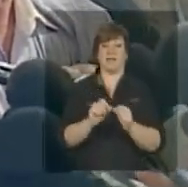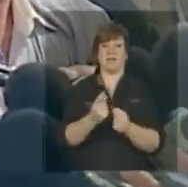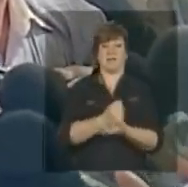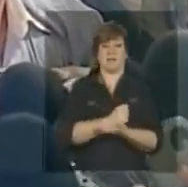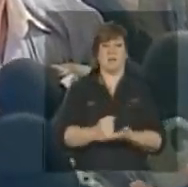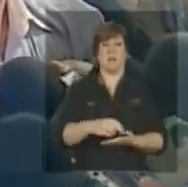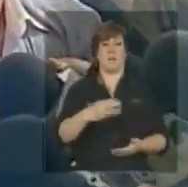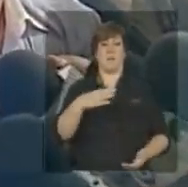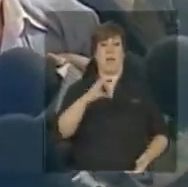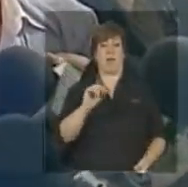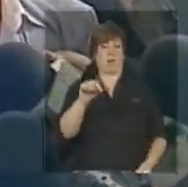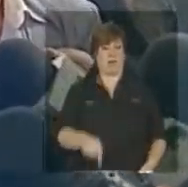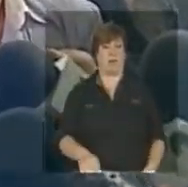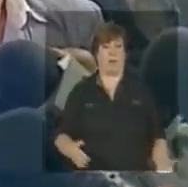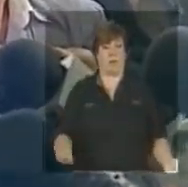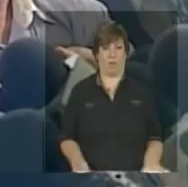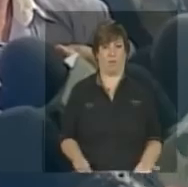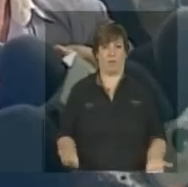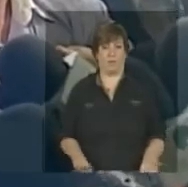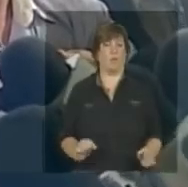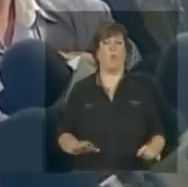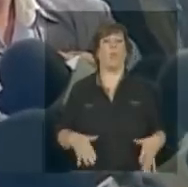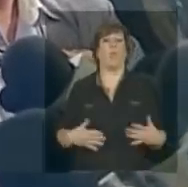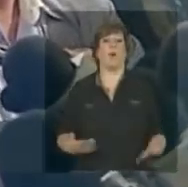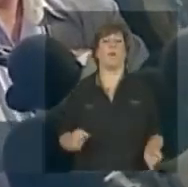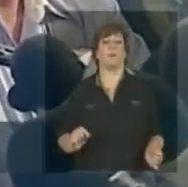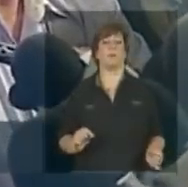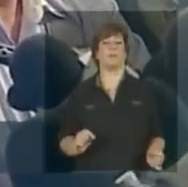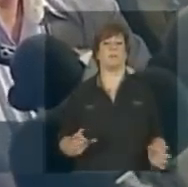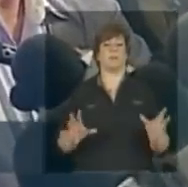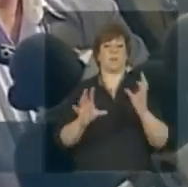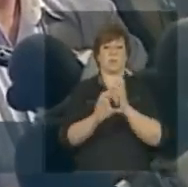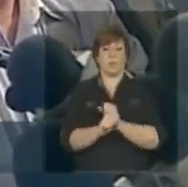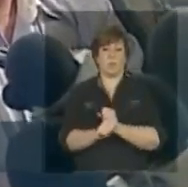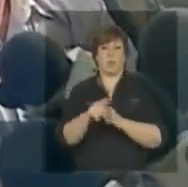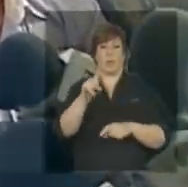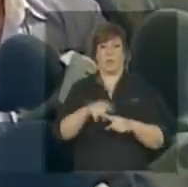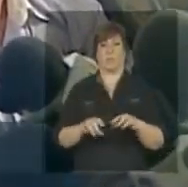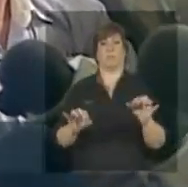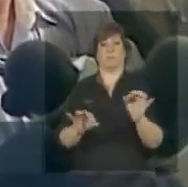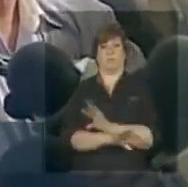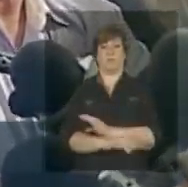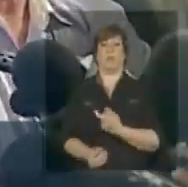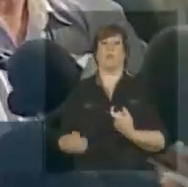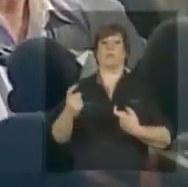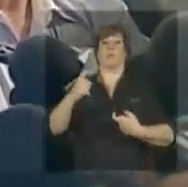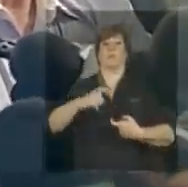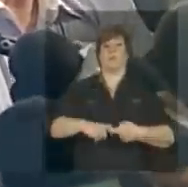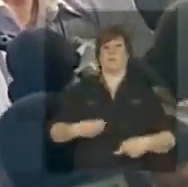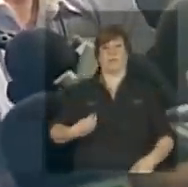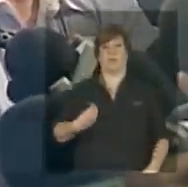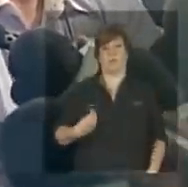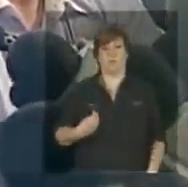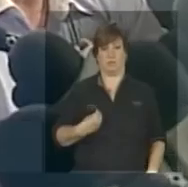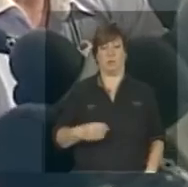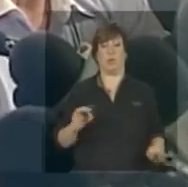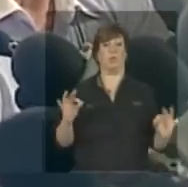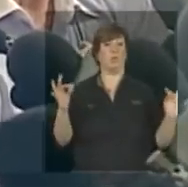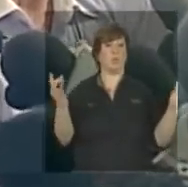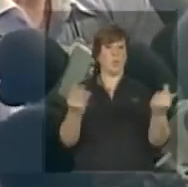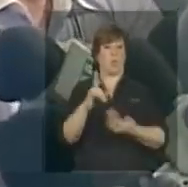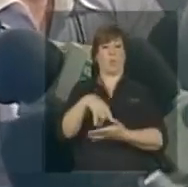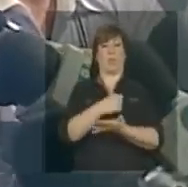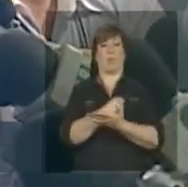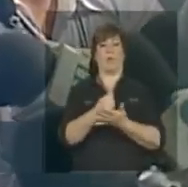marco aqui hoje. Qual é o marco? É o marco da conclusão, da retomada, com todos os